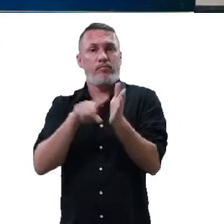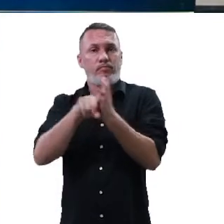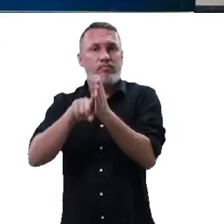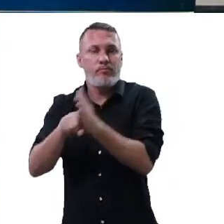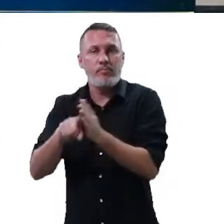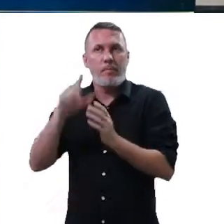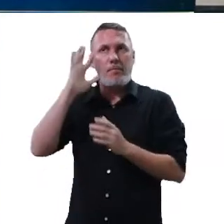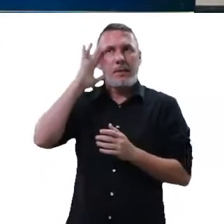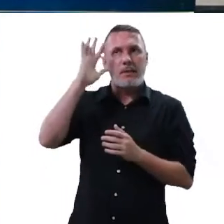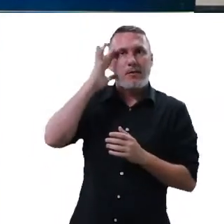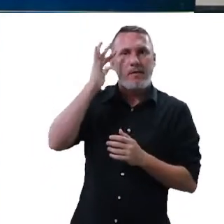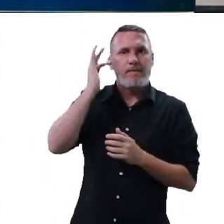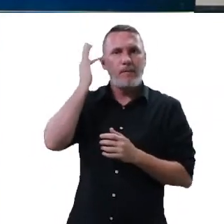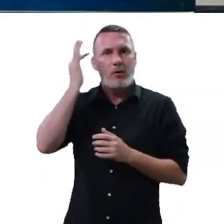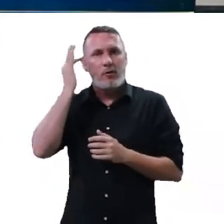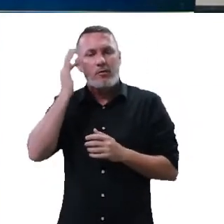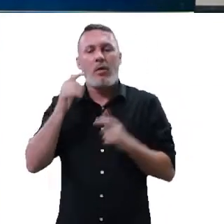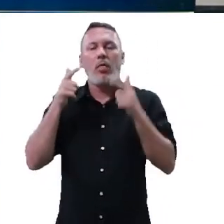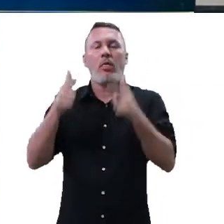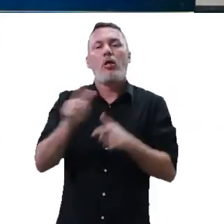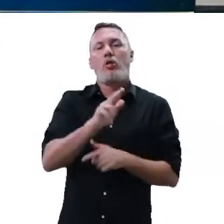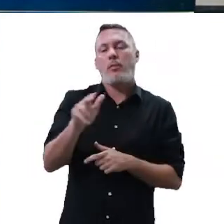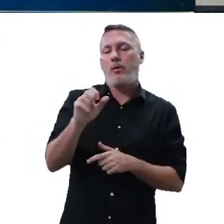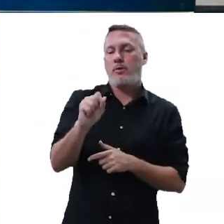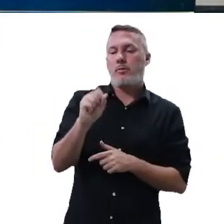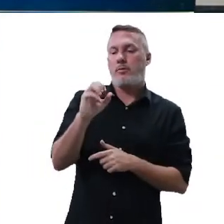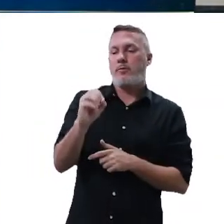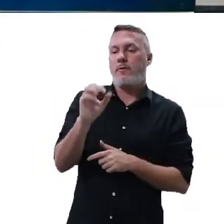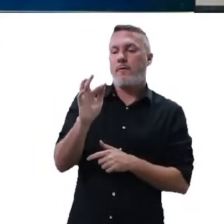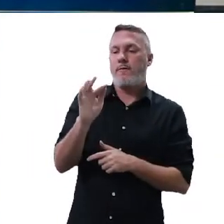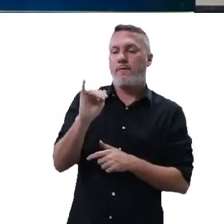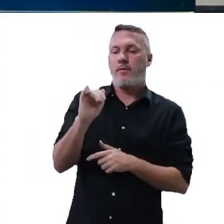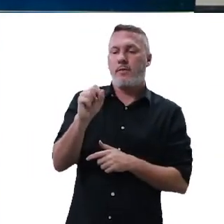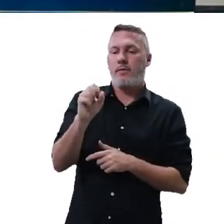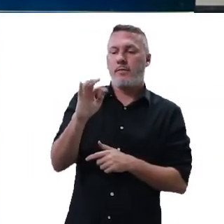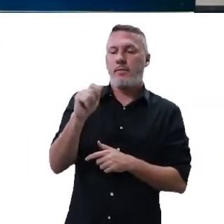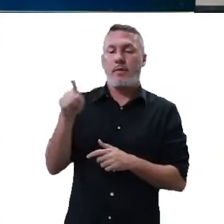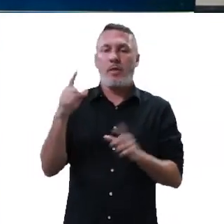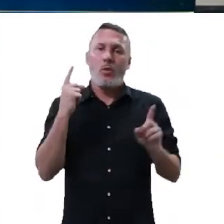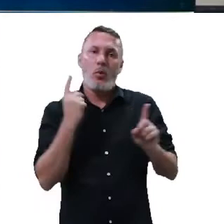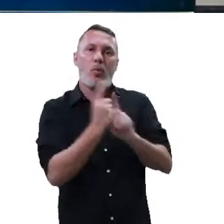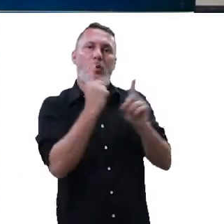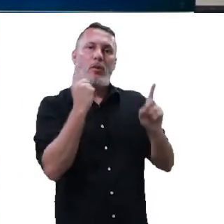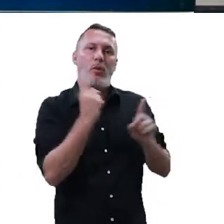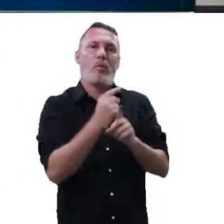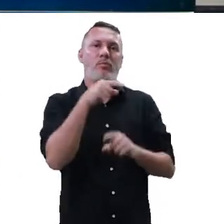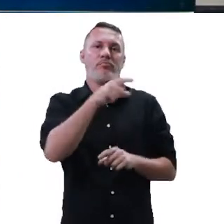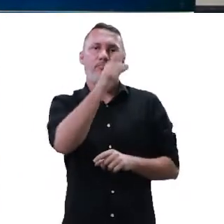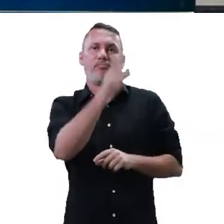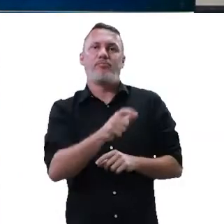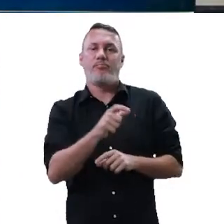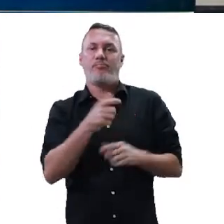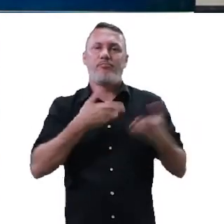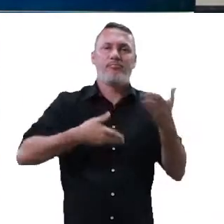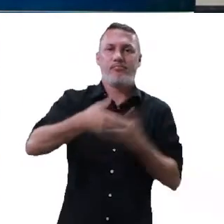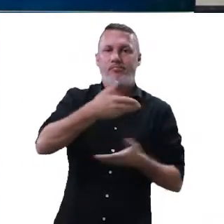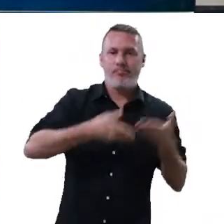filósofos que deram muito o que falar durante os seus encontros aí com Sócrates,